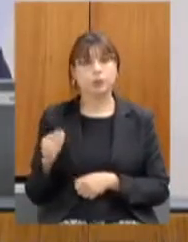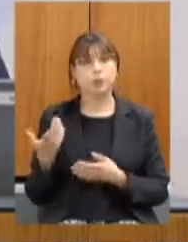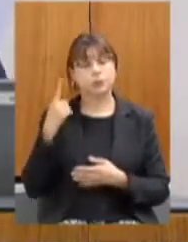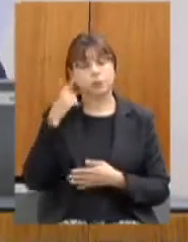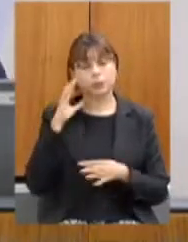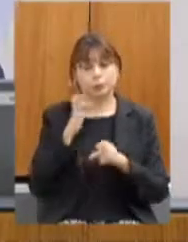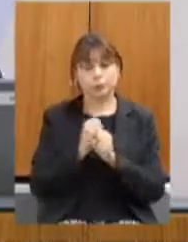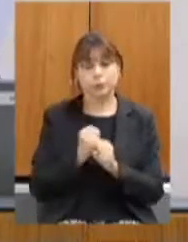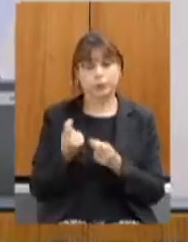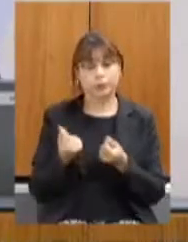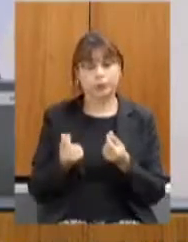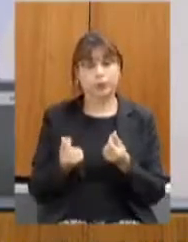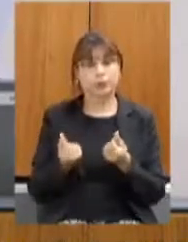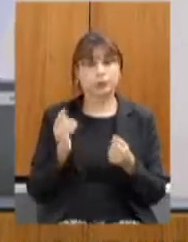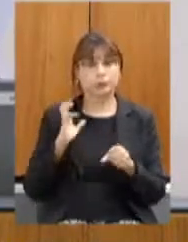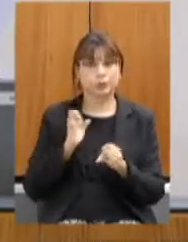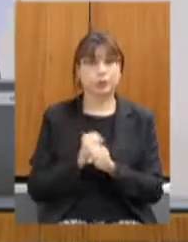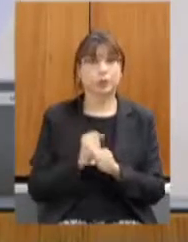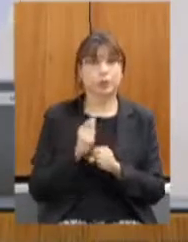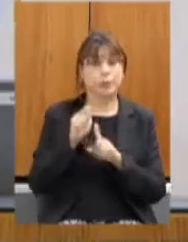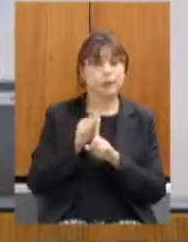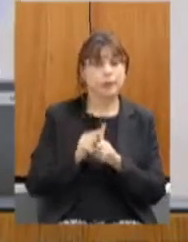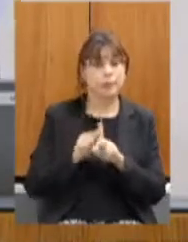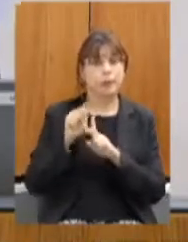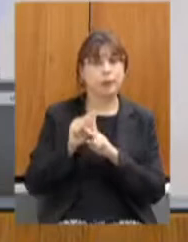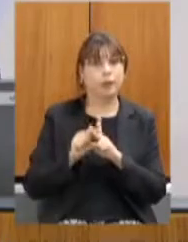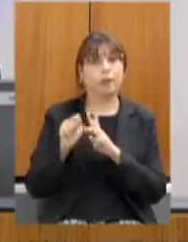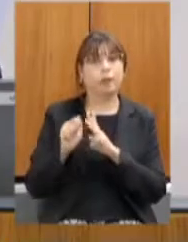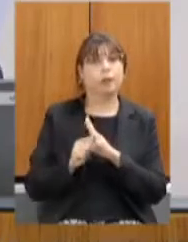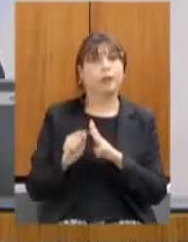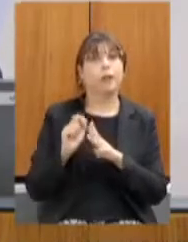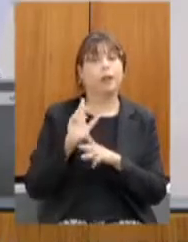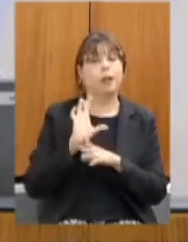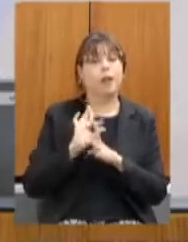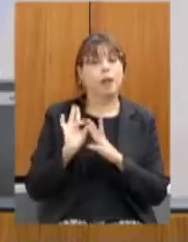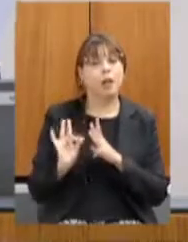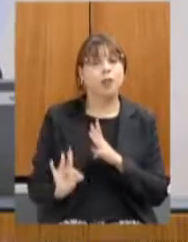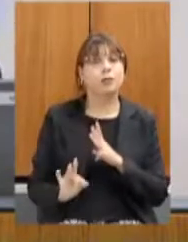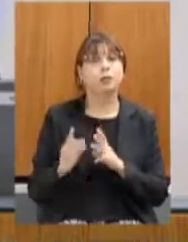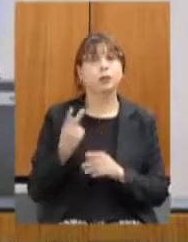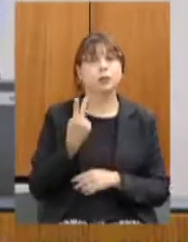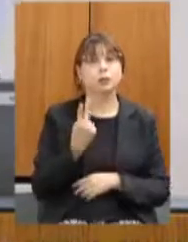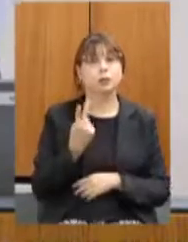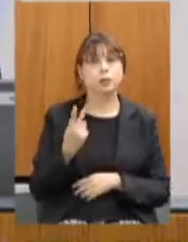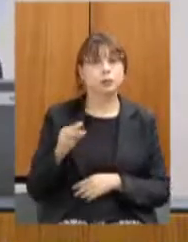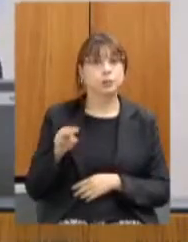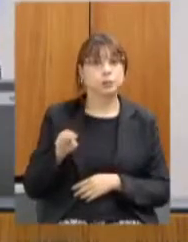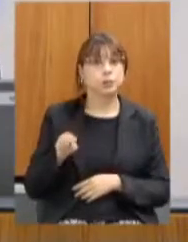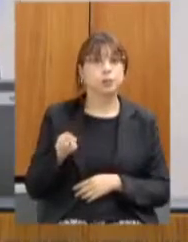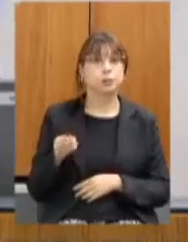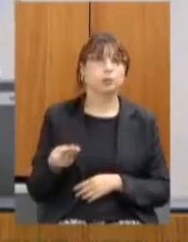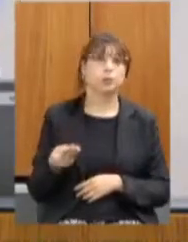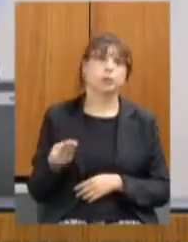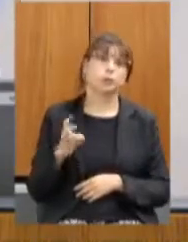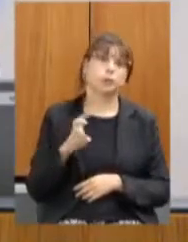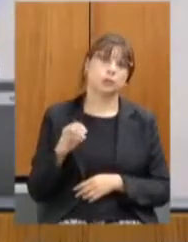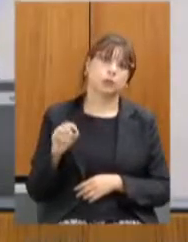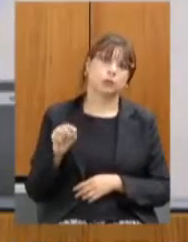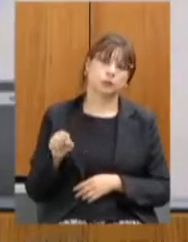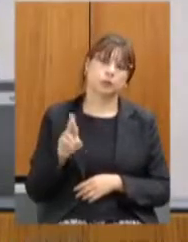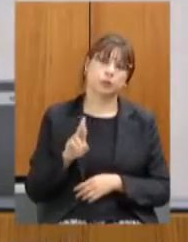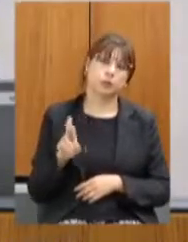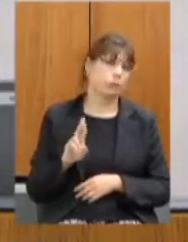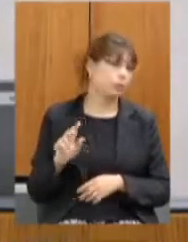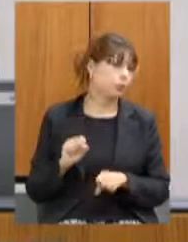financeiros a cota financeira mensal da universidade é de dois milhões e meio de reais insuficiente para